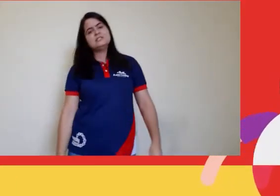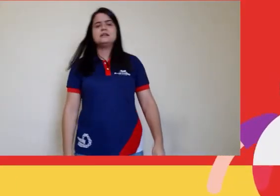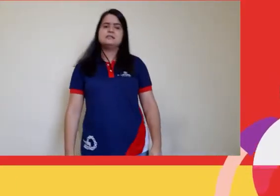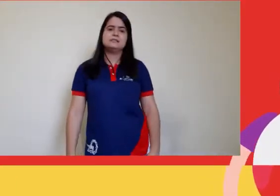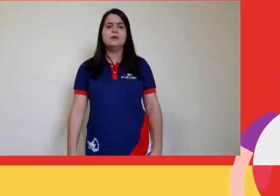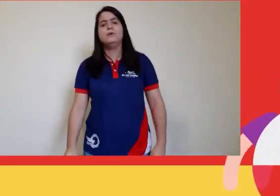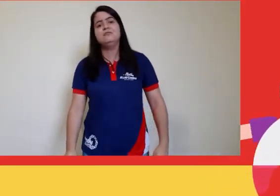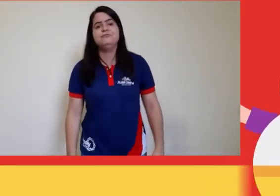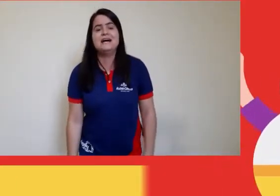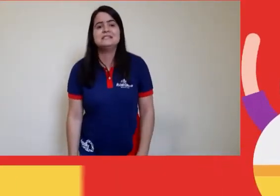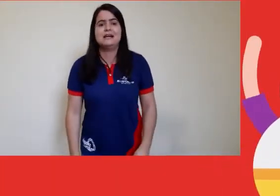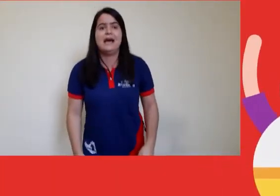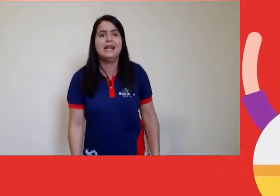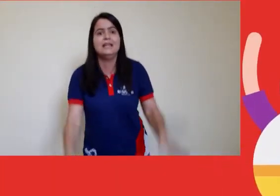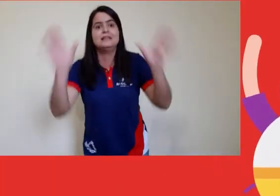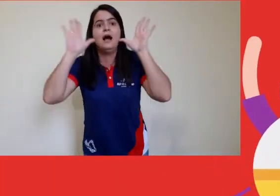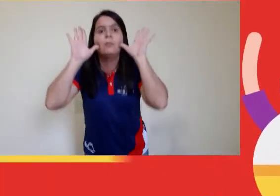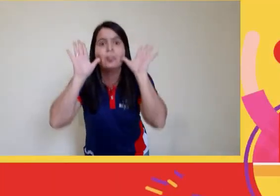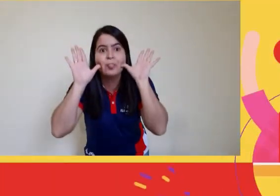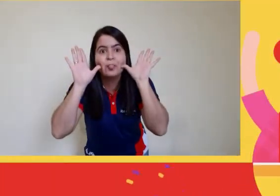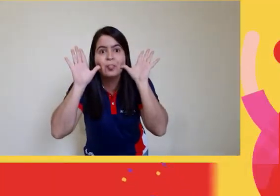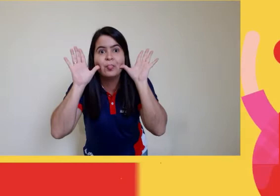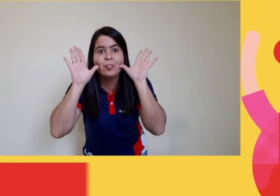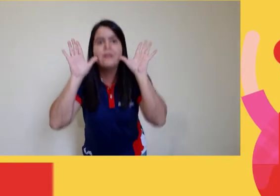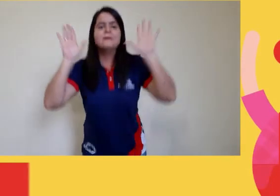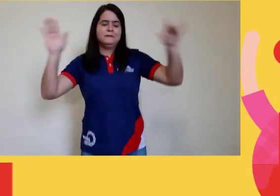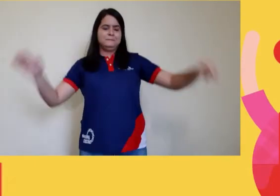cabeça, cante esta canção e faça careta.